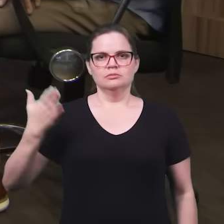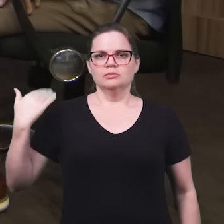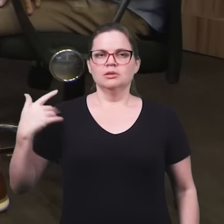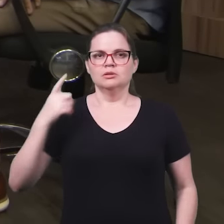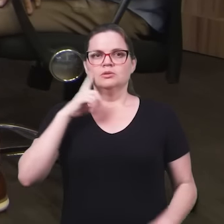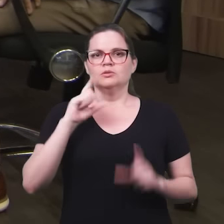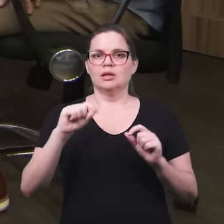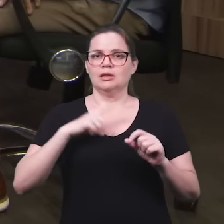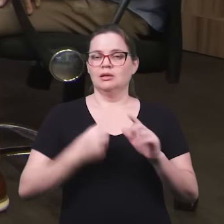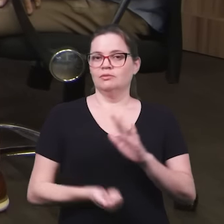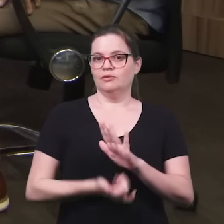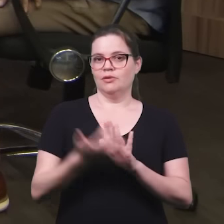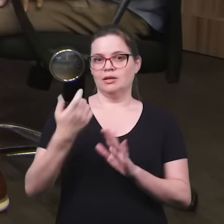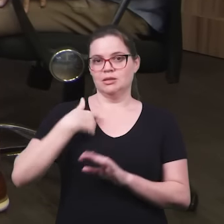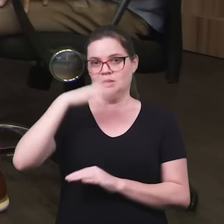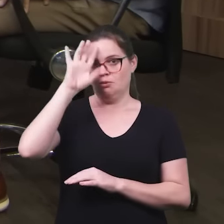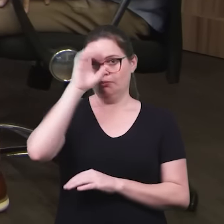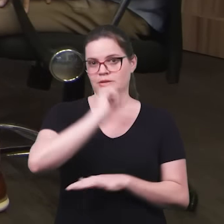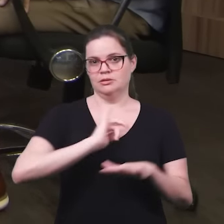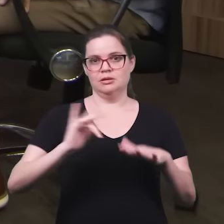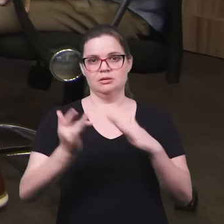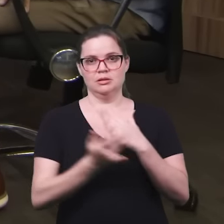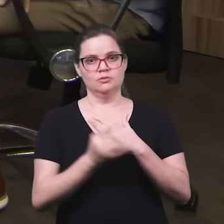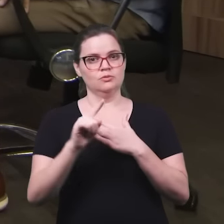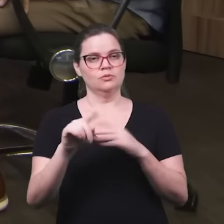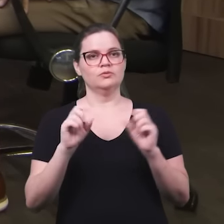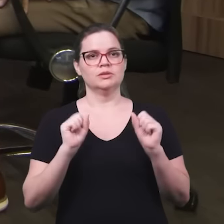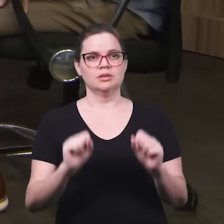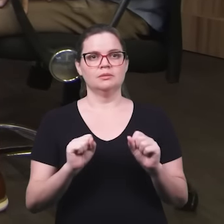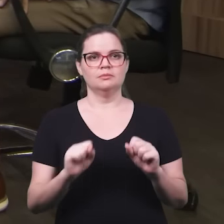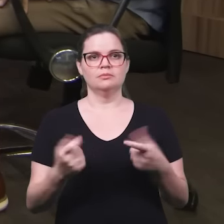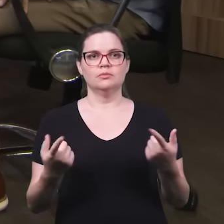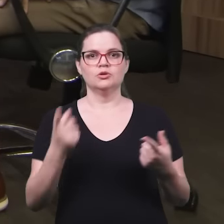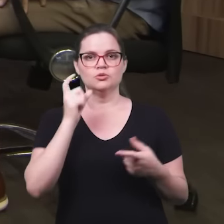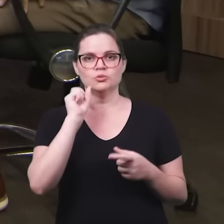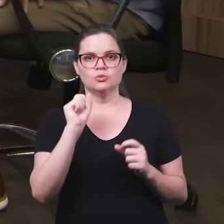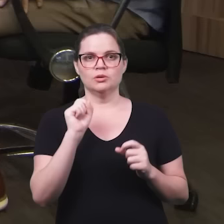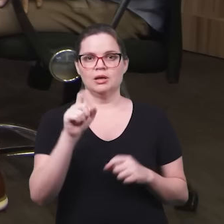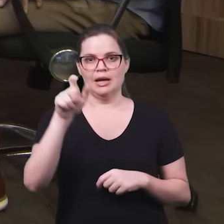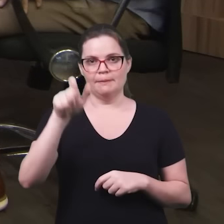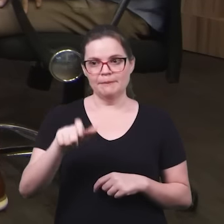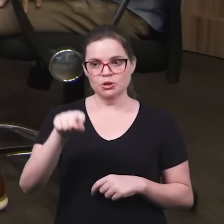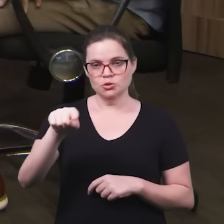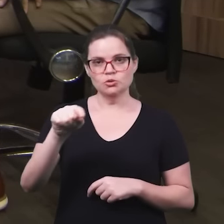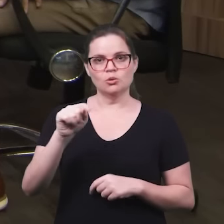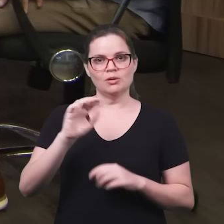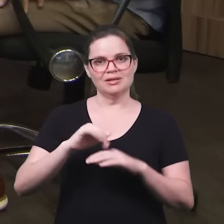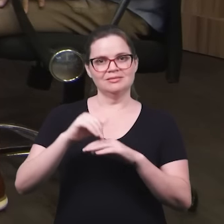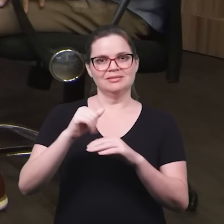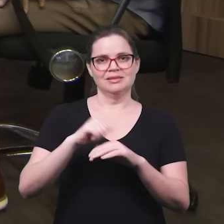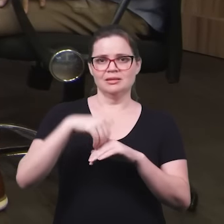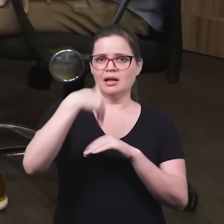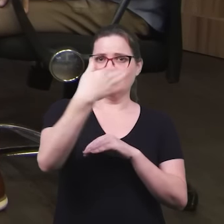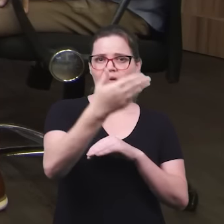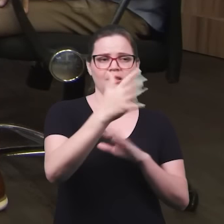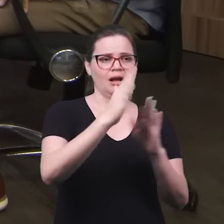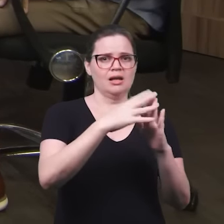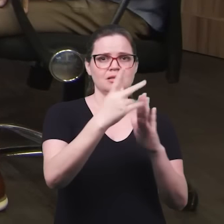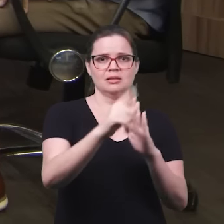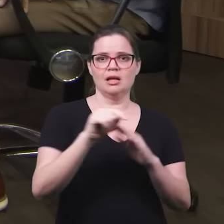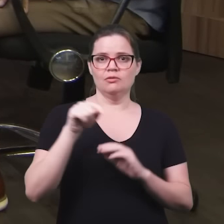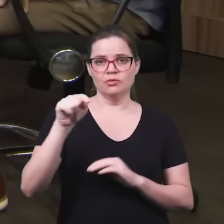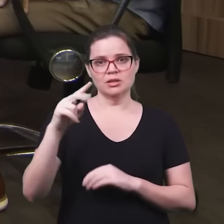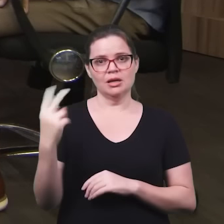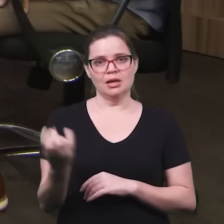aqui, foi uma das principais lições que eu tive na rede social, é que você pode ser relevante para outra pessoa, muitas vezes